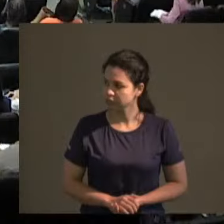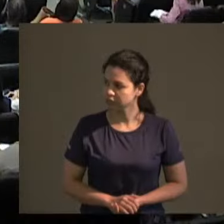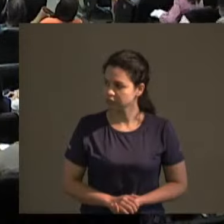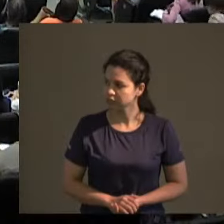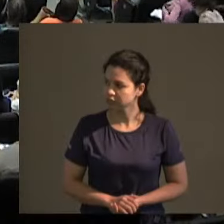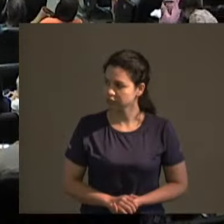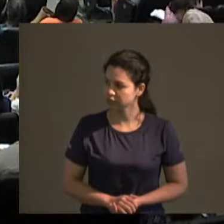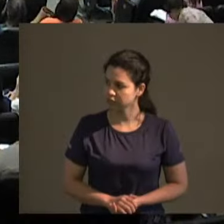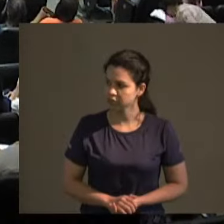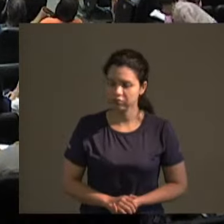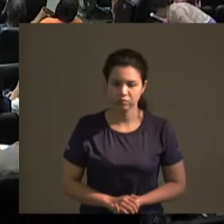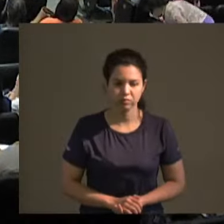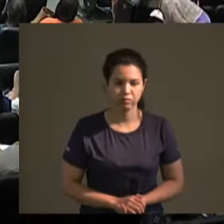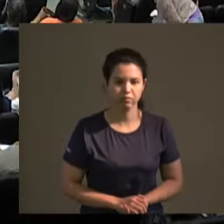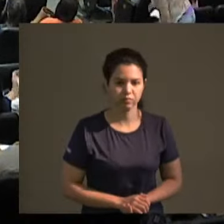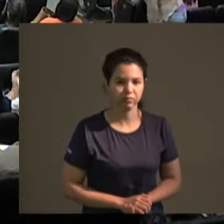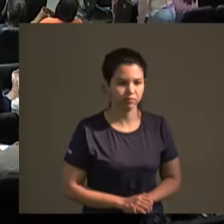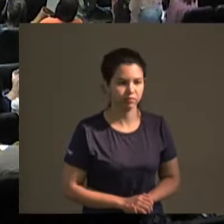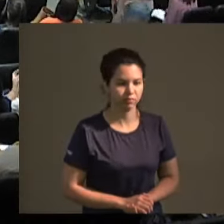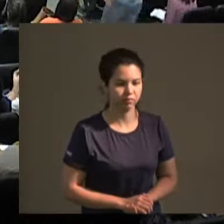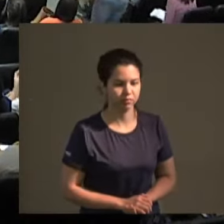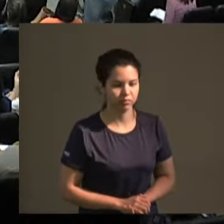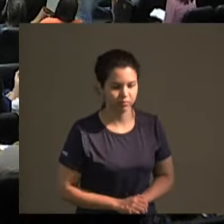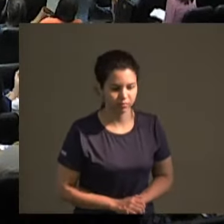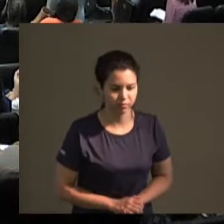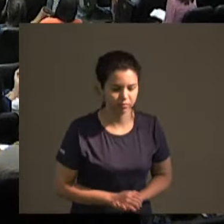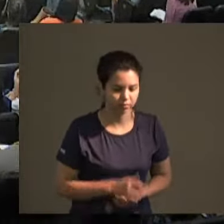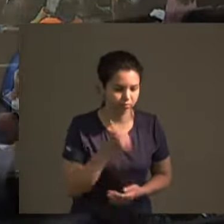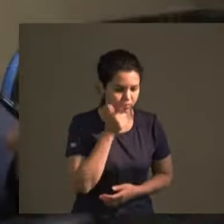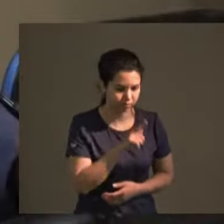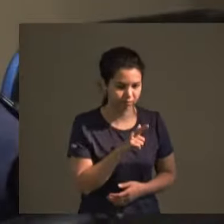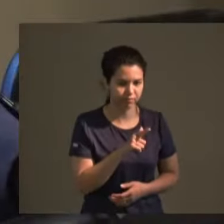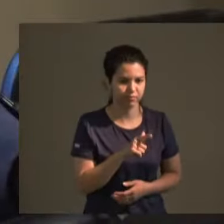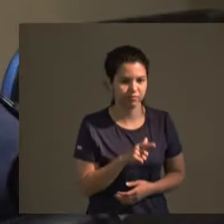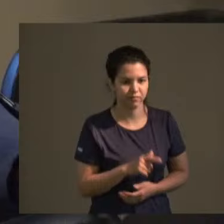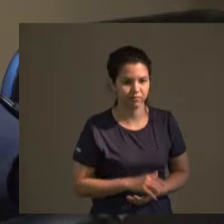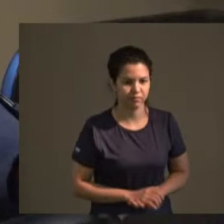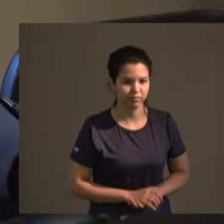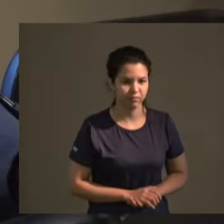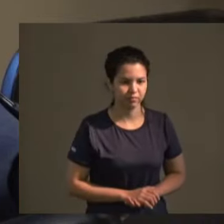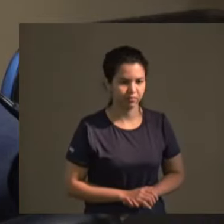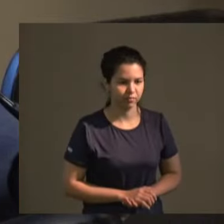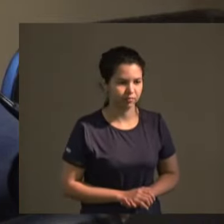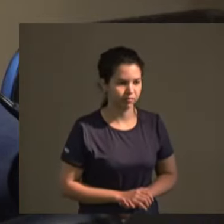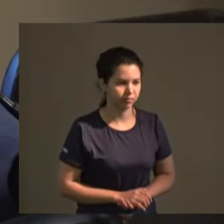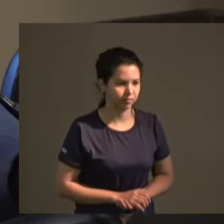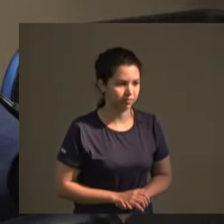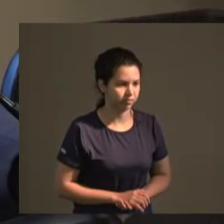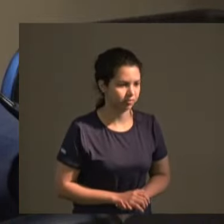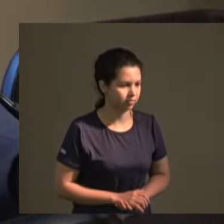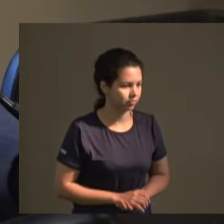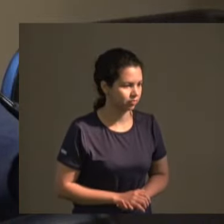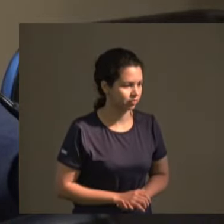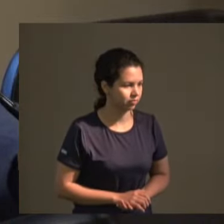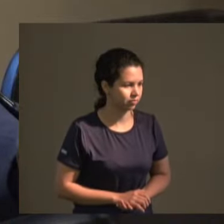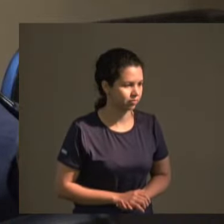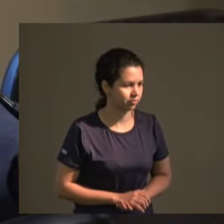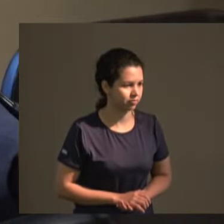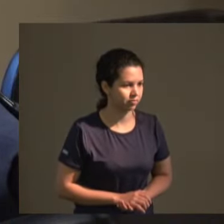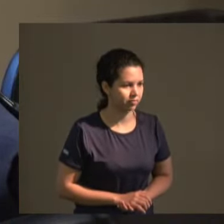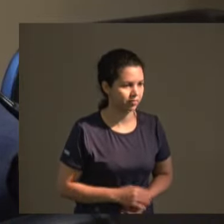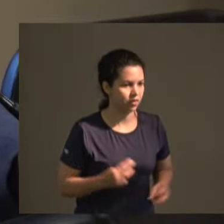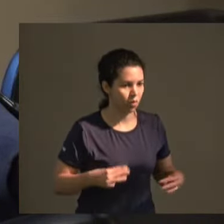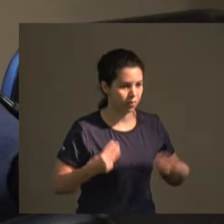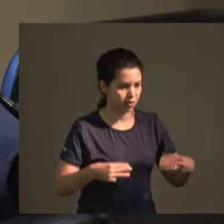aqui, ah, pronto, liguei agora, acertei. É, o Ministério da